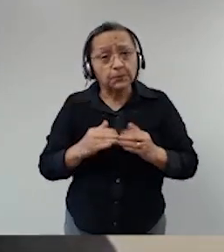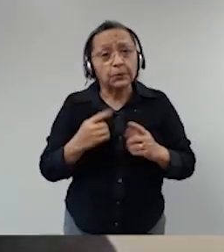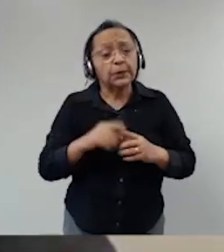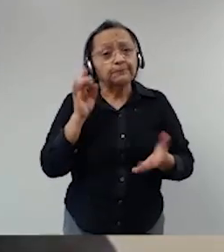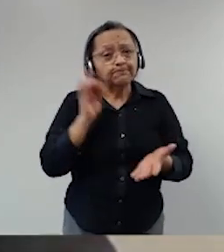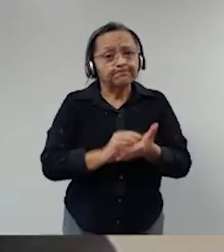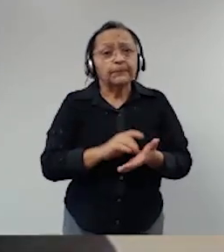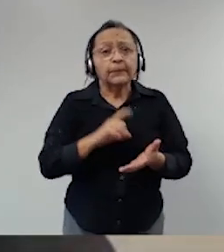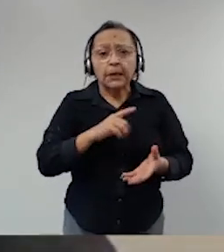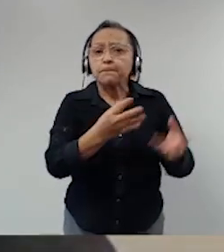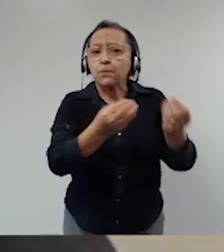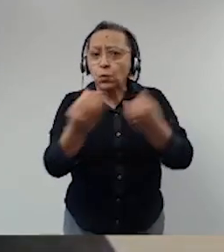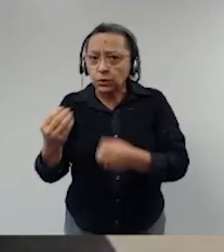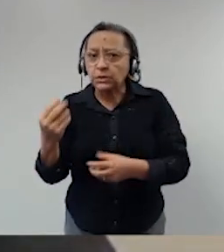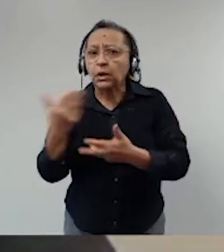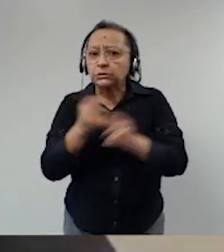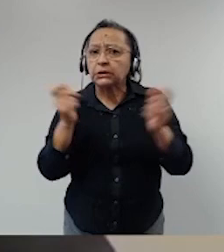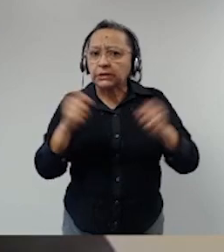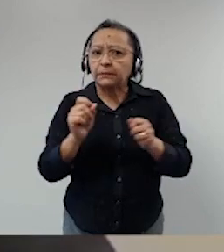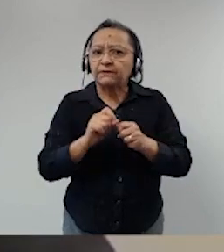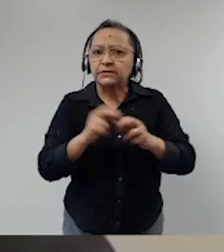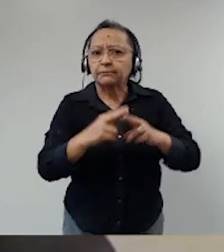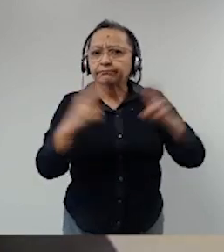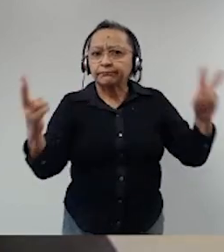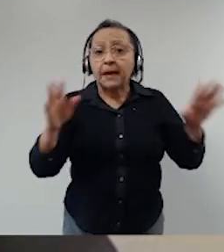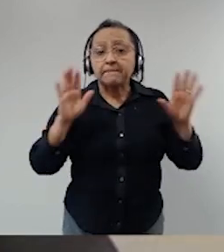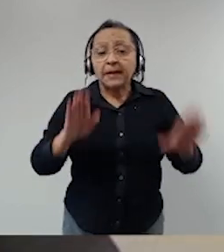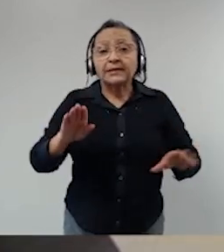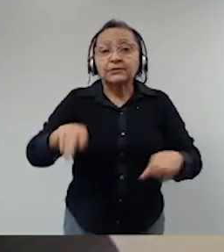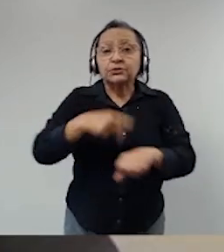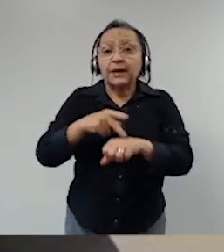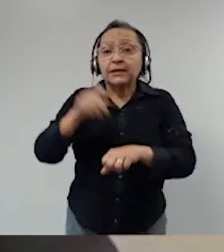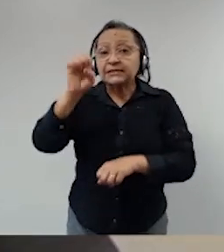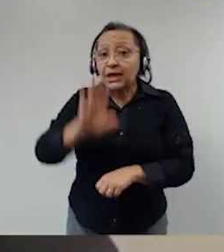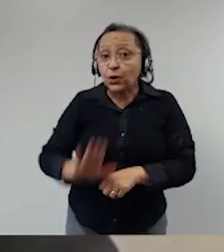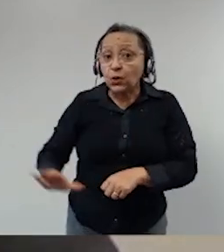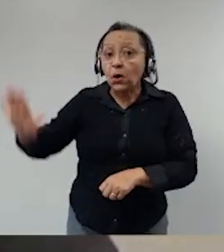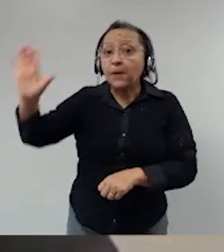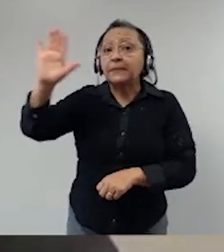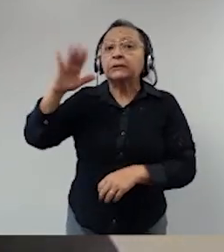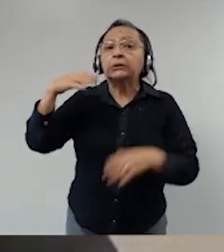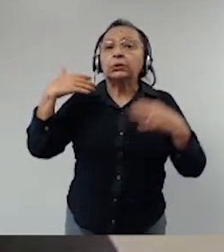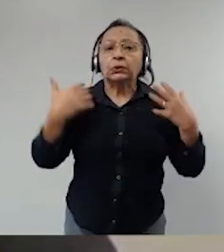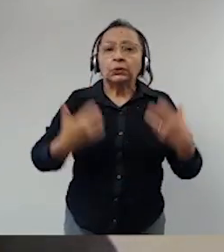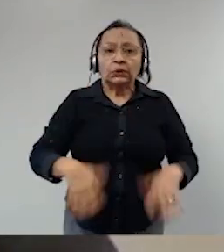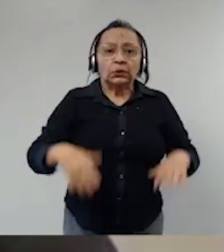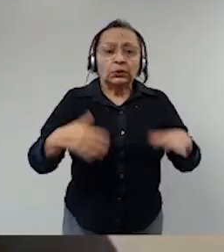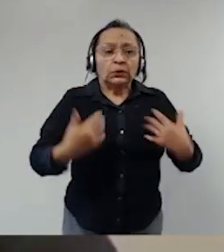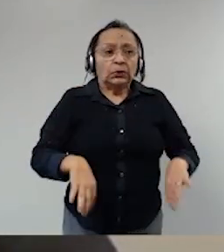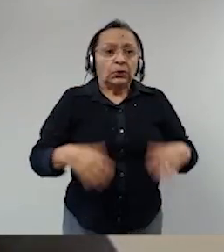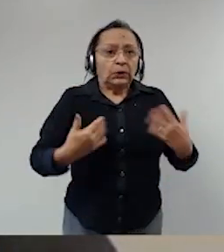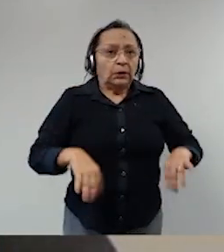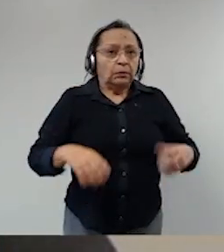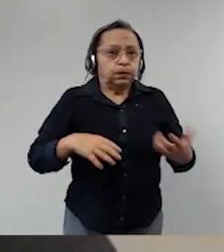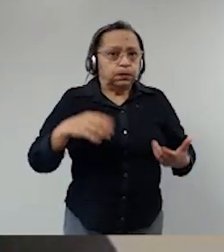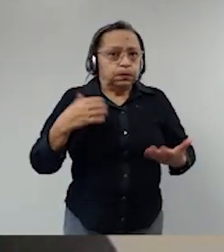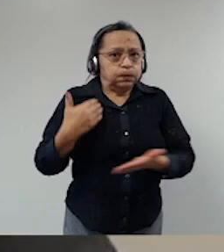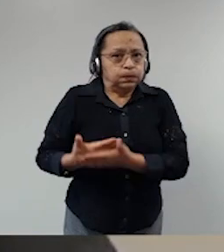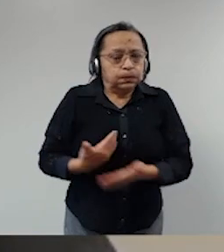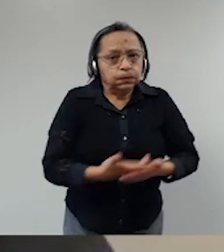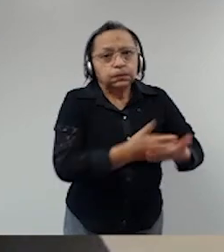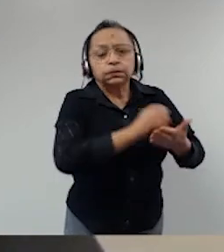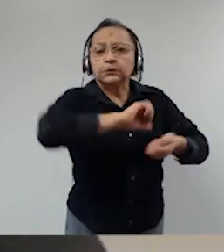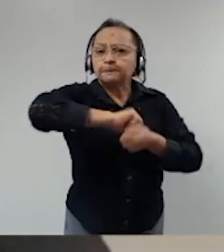virtualmente, mas a União Europeia avança nas crises e reinventou-se de forma absolutamente